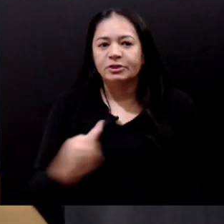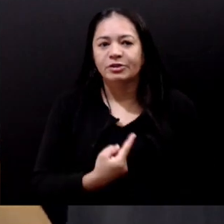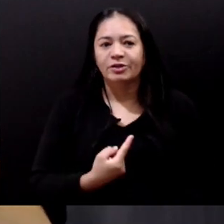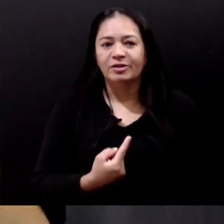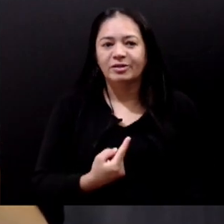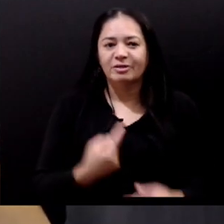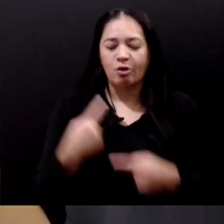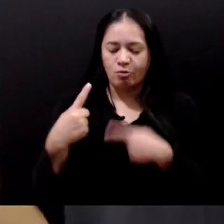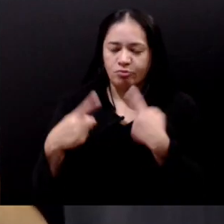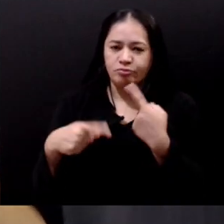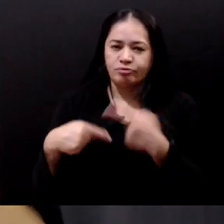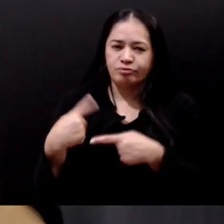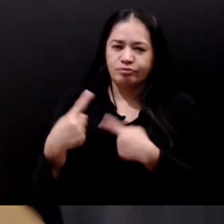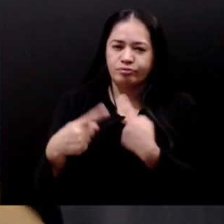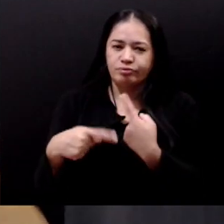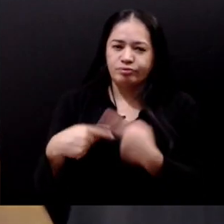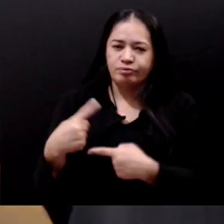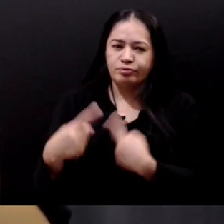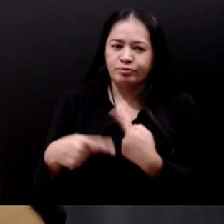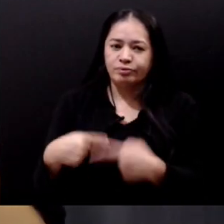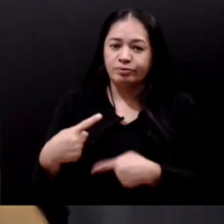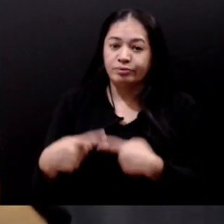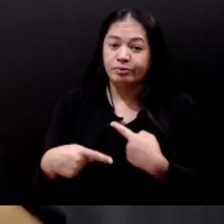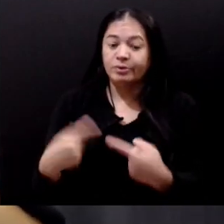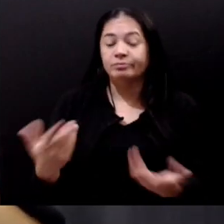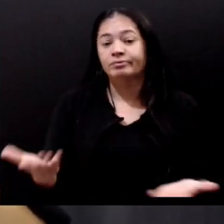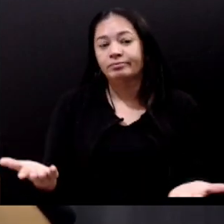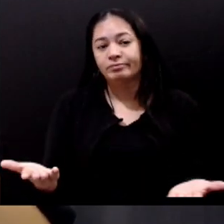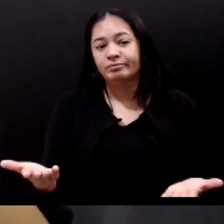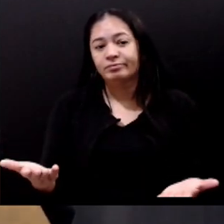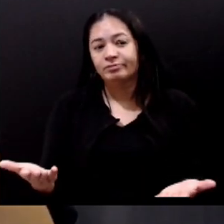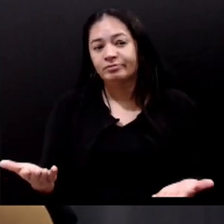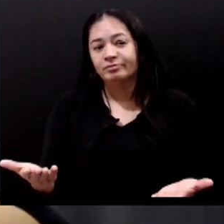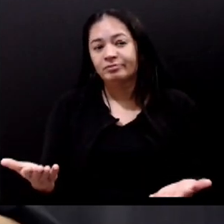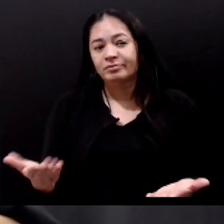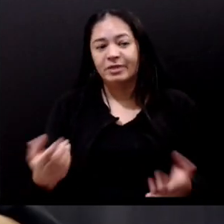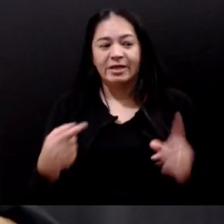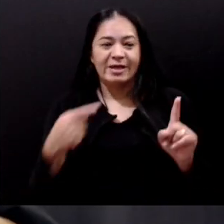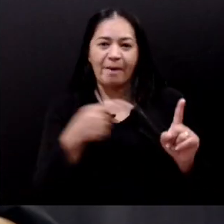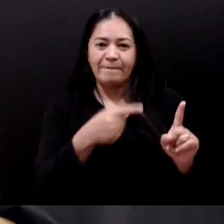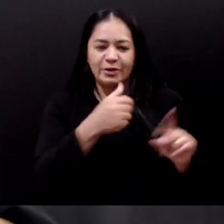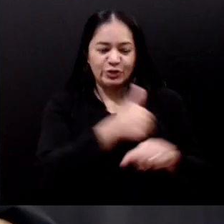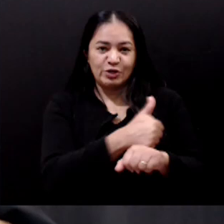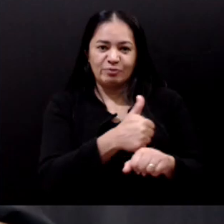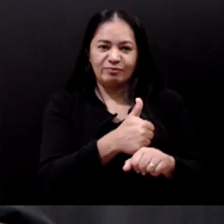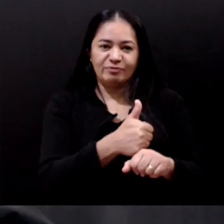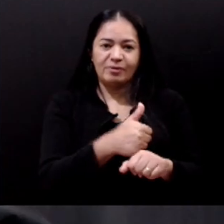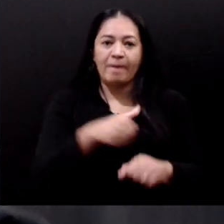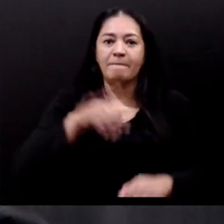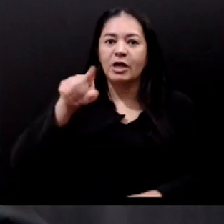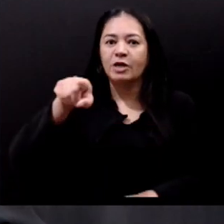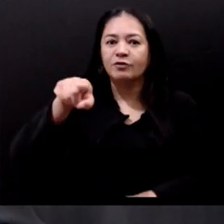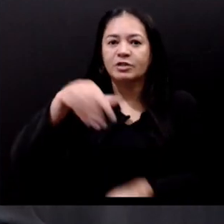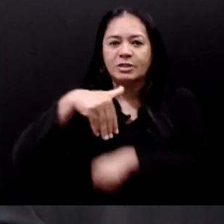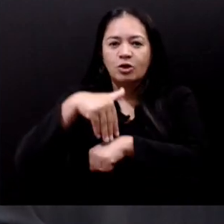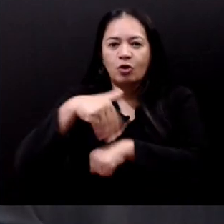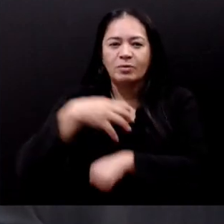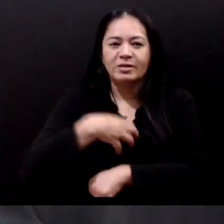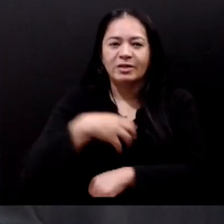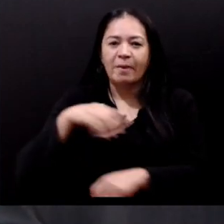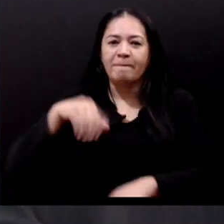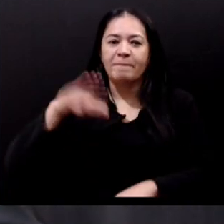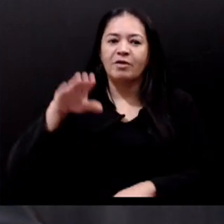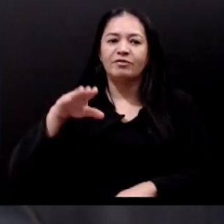rodinha, Uhum. né? E ela se autossustenta, porque quanto mais culpa você sente, mais você tenta trabalhar em cima